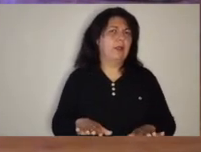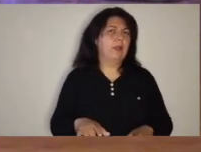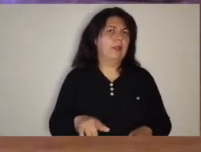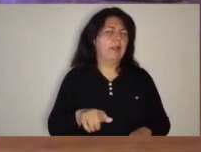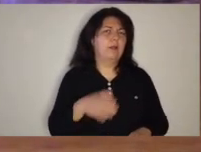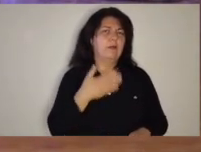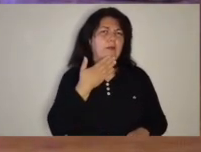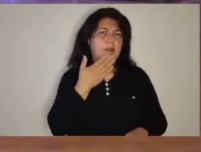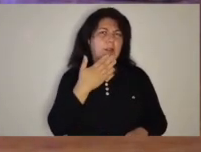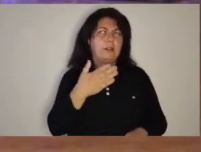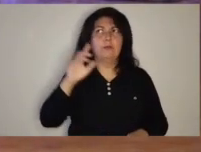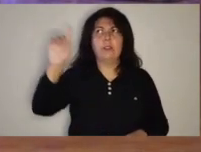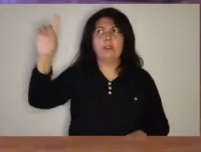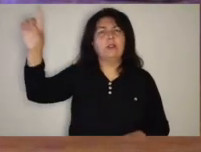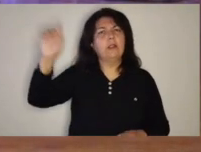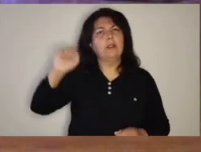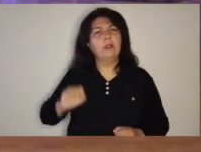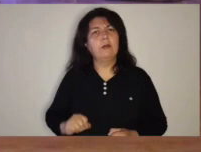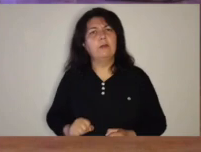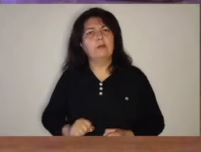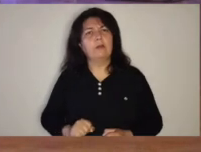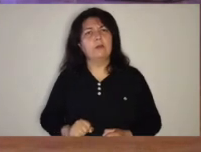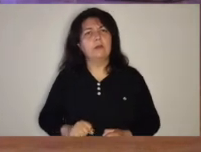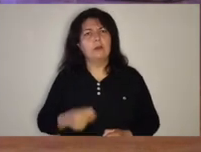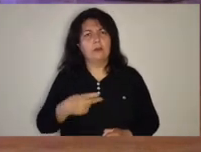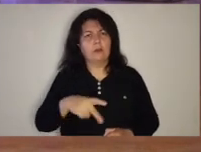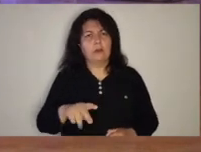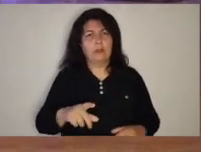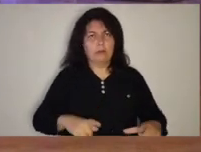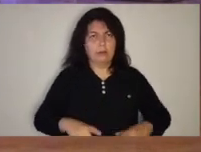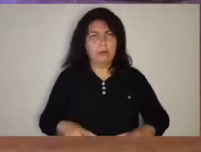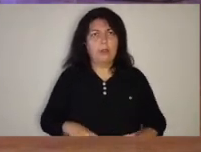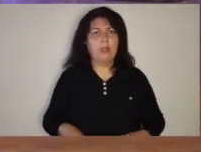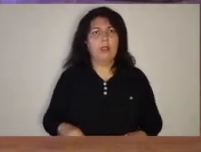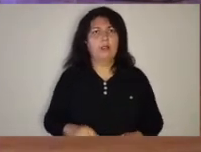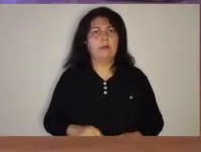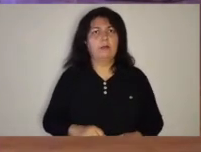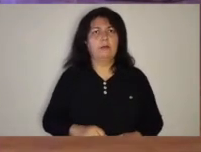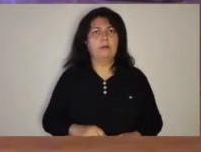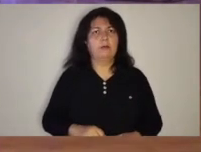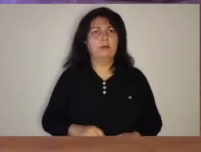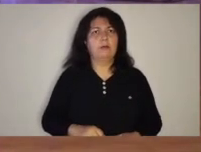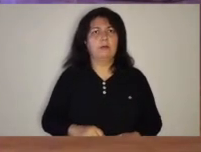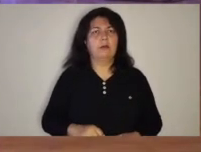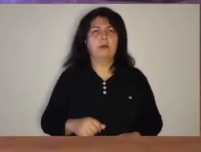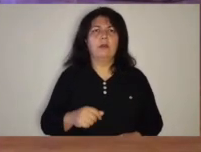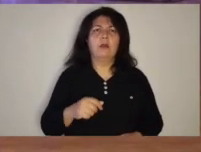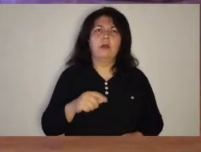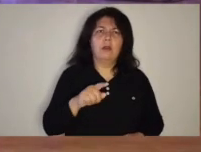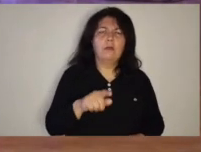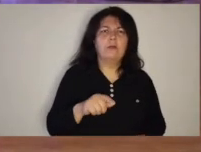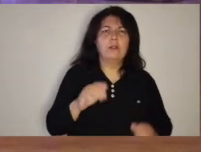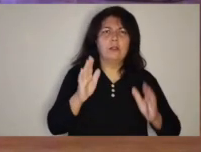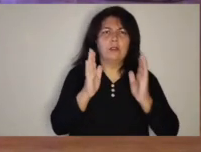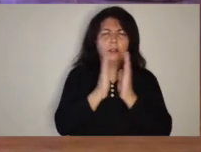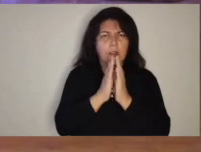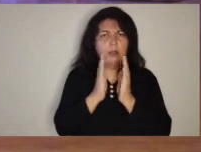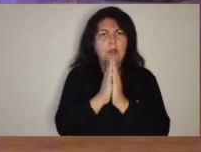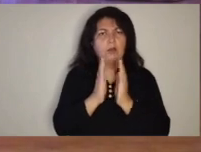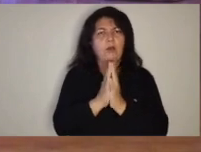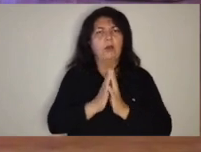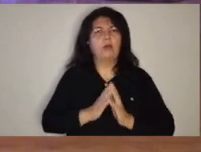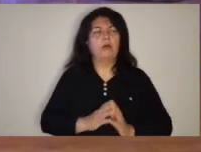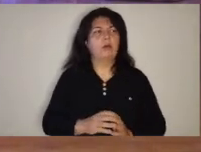Deus. Eu vou ser bem sincera, irmãos. Eu pedi ao Senhor Jesus por onde eu trabalho hoje.